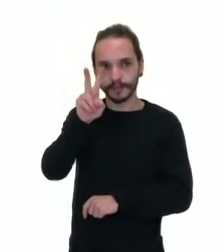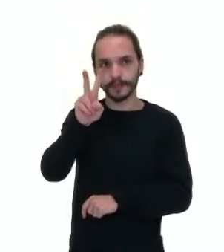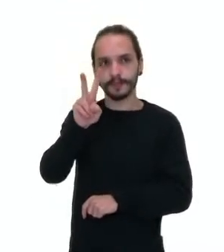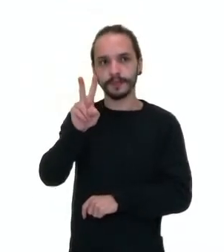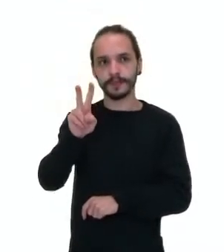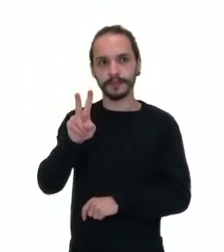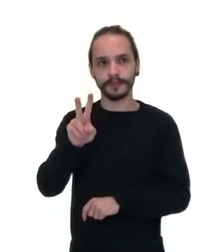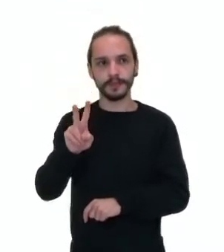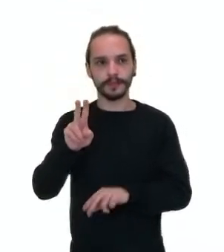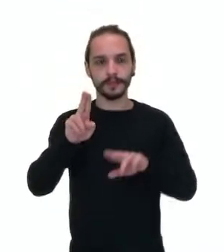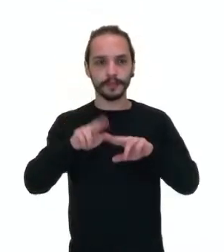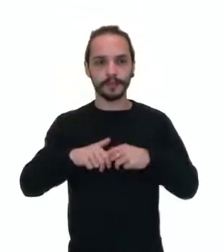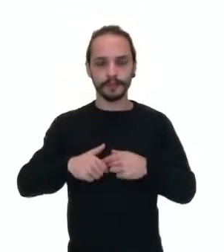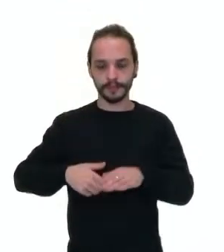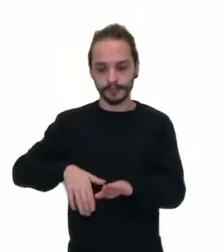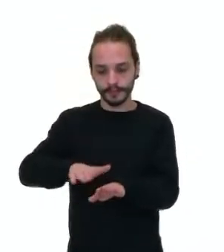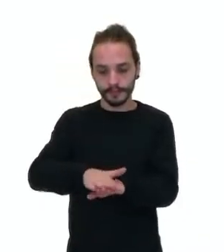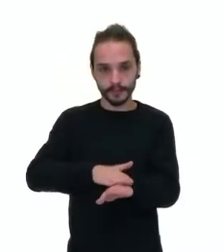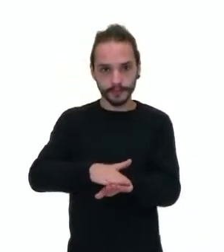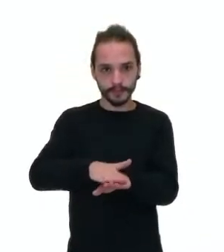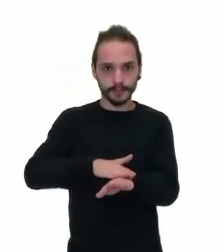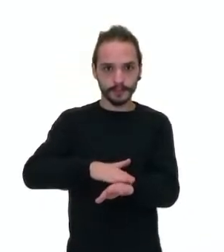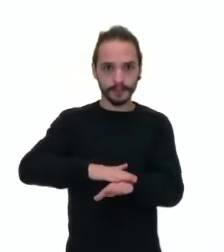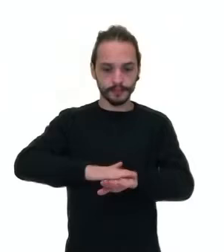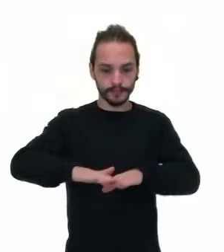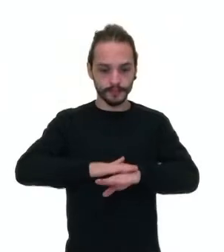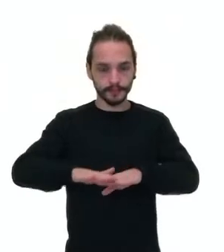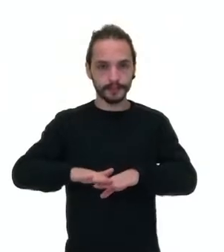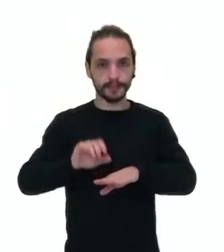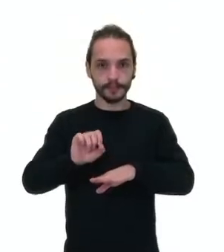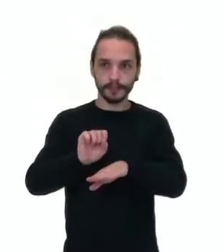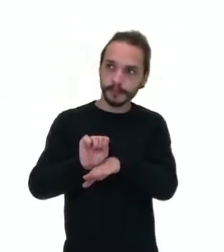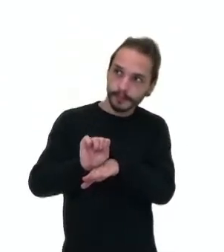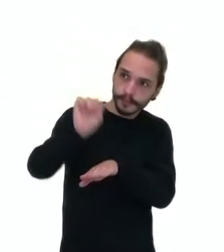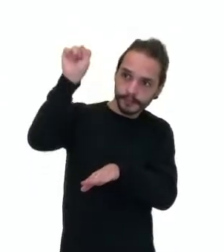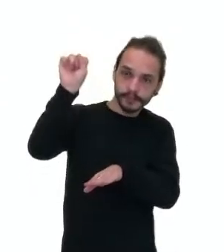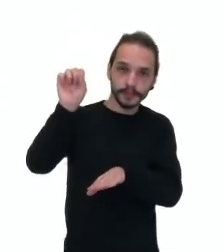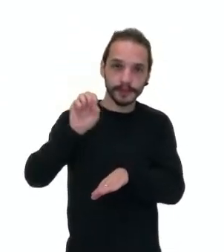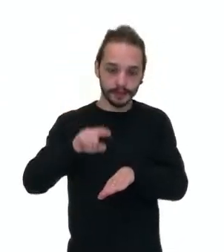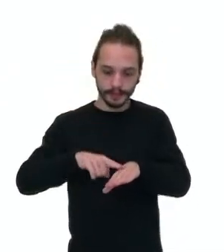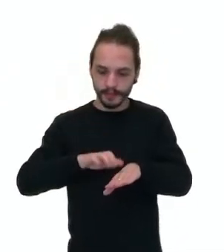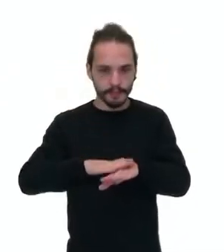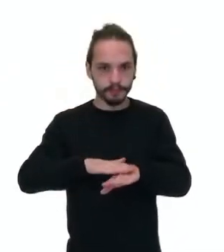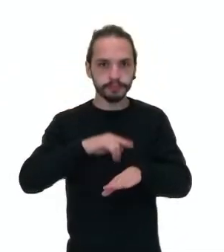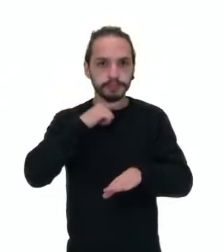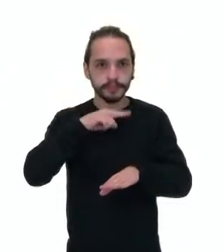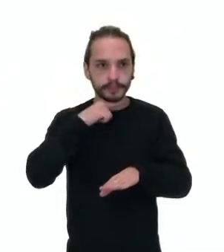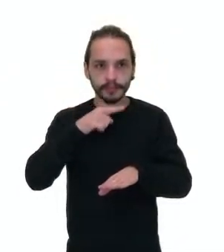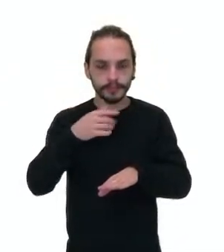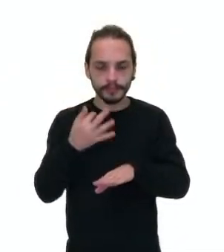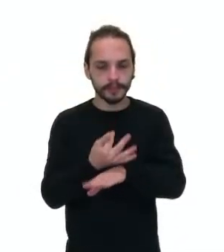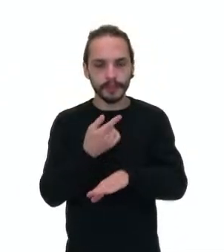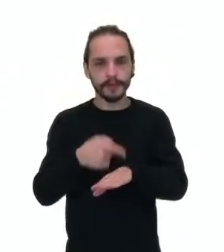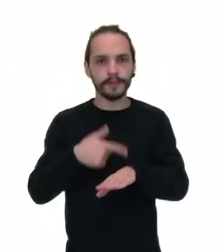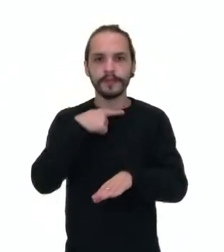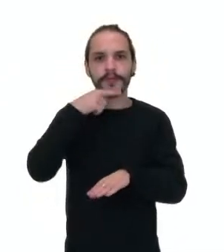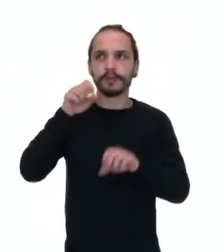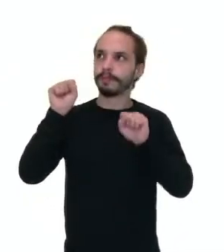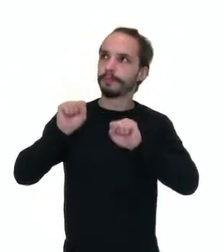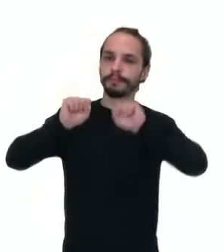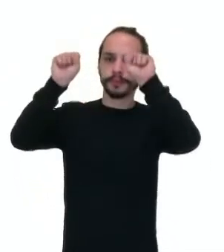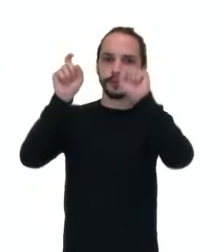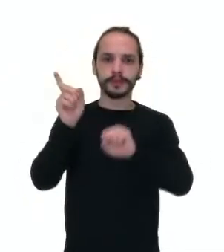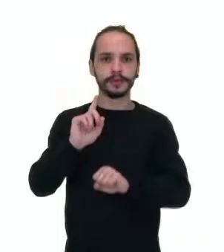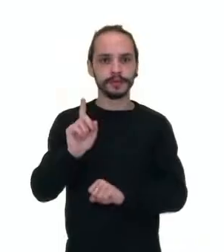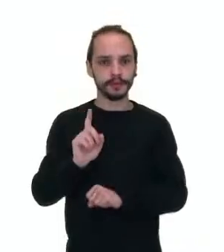sobre a base que está aqui. Então, se essa base, por exemplo, não tiver condições suficientes de suportar isso, eu não vou conseguir levantar o pino.